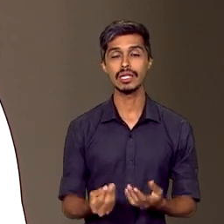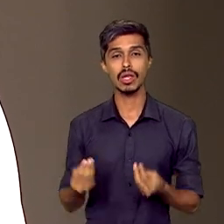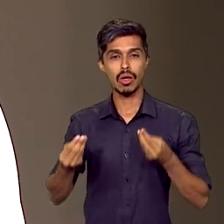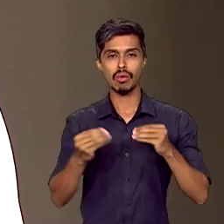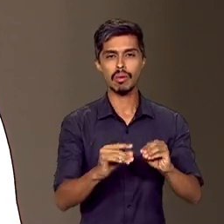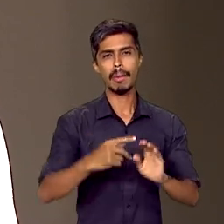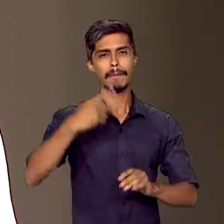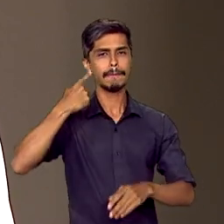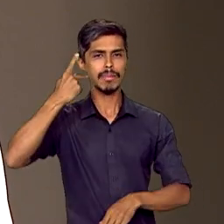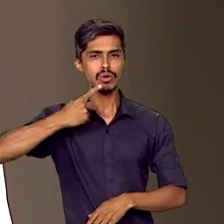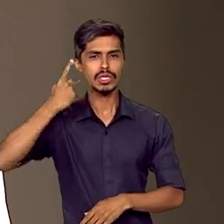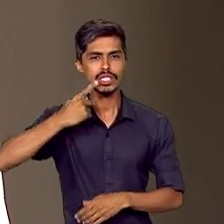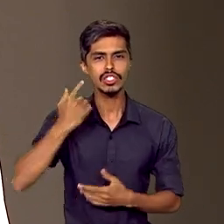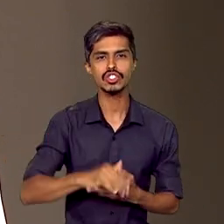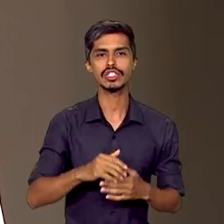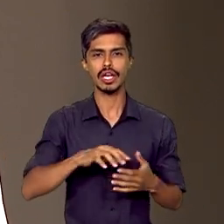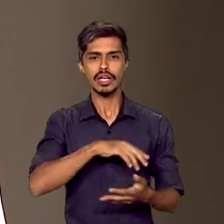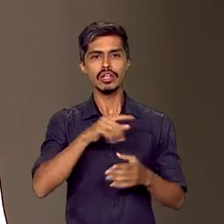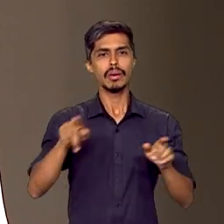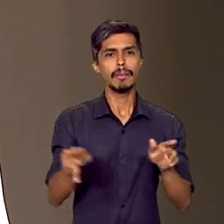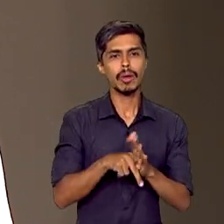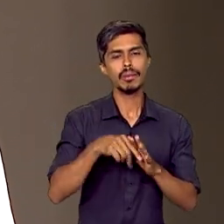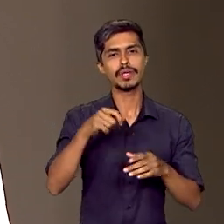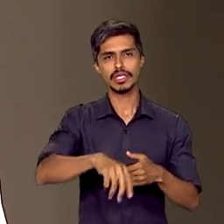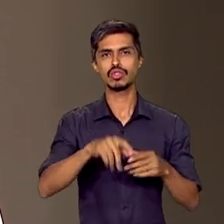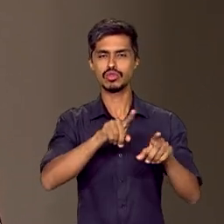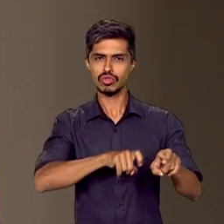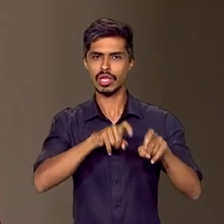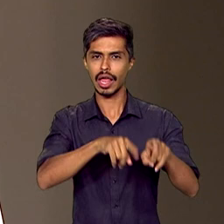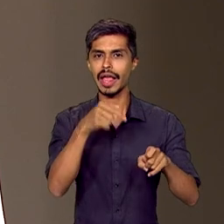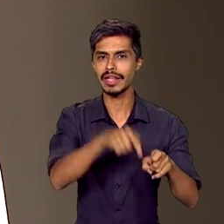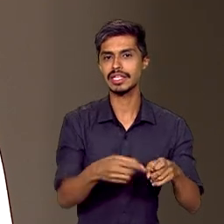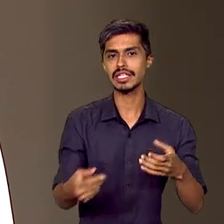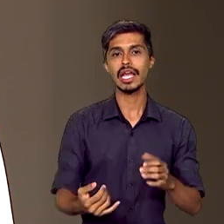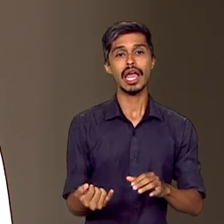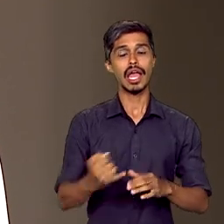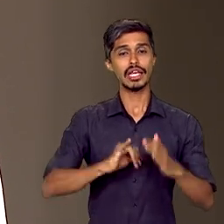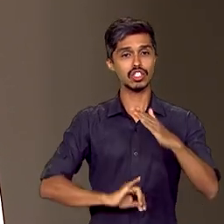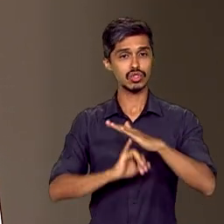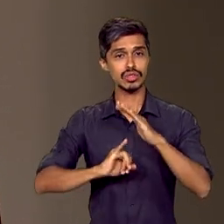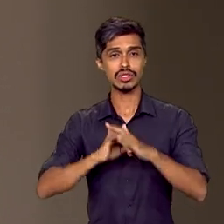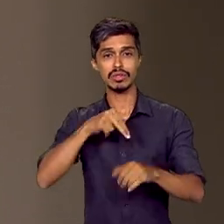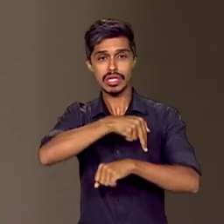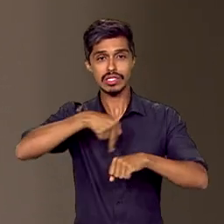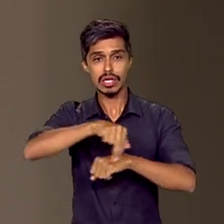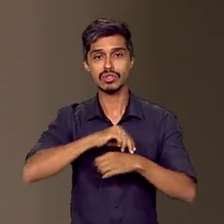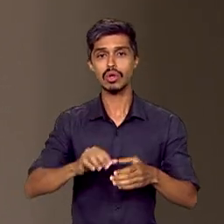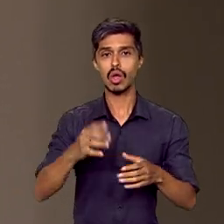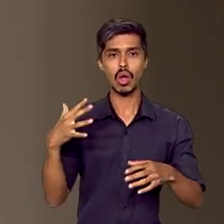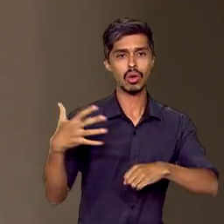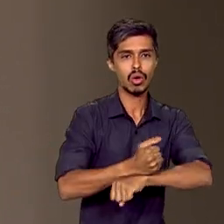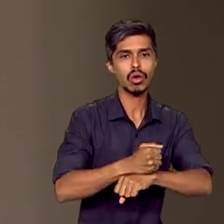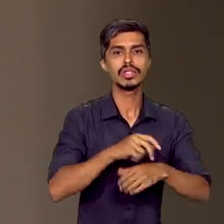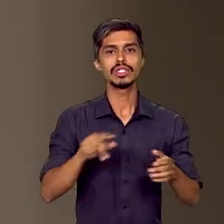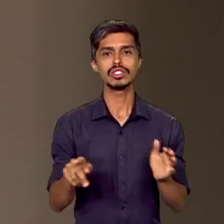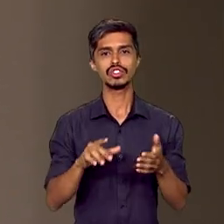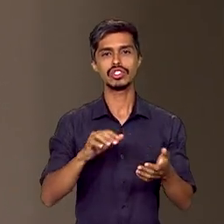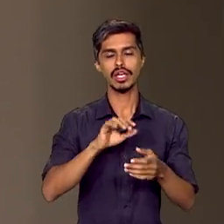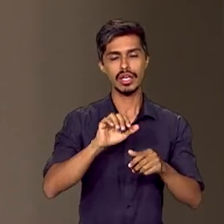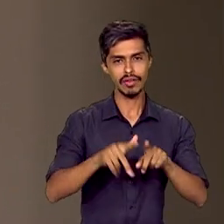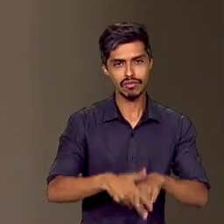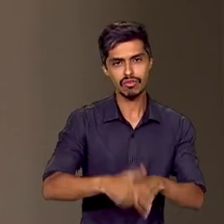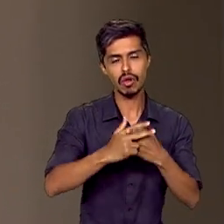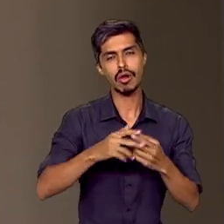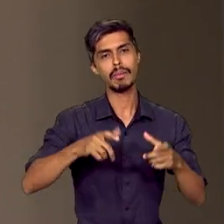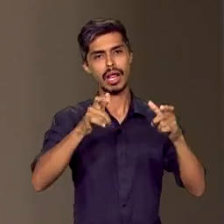Implementar uma política fundiária sustentável no país é atribuição do Instituto Nacional de Colonização e Reforma Agrária e